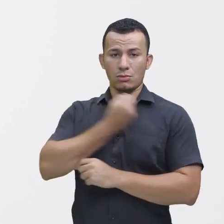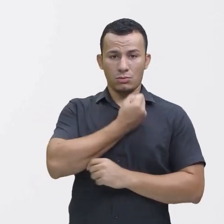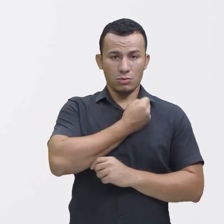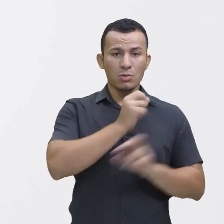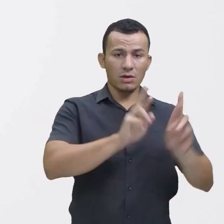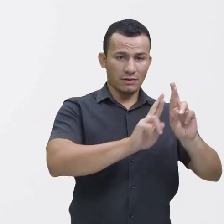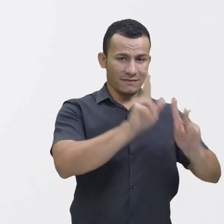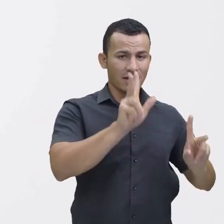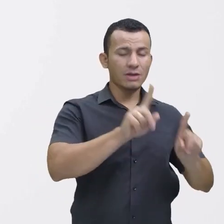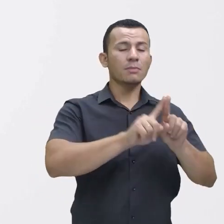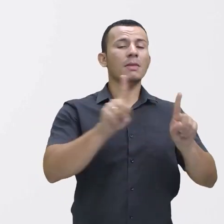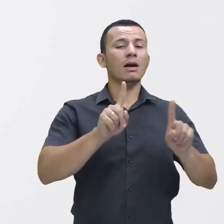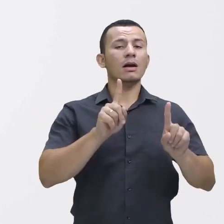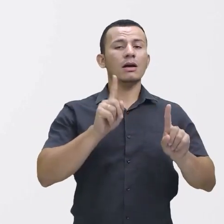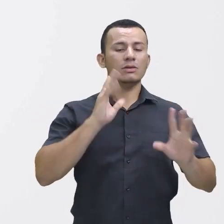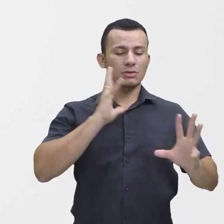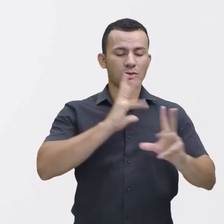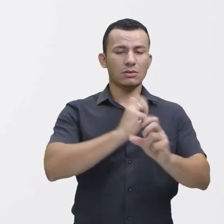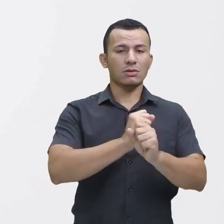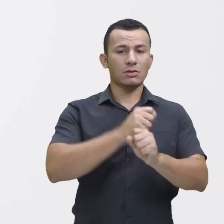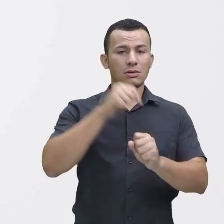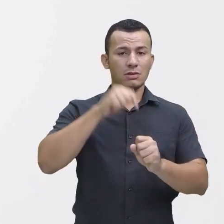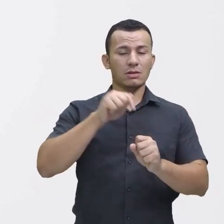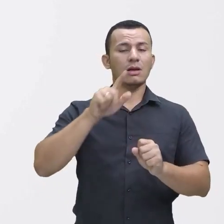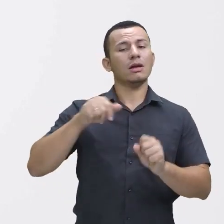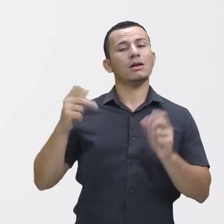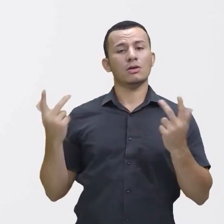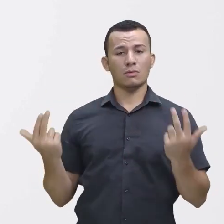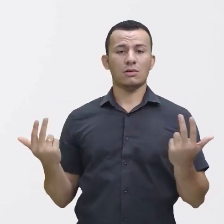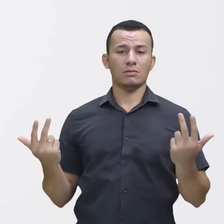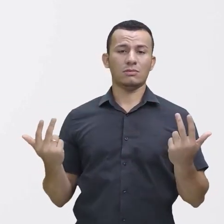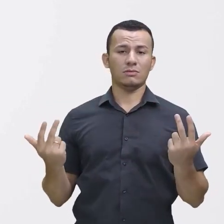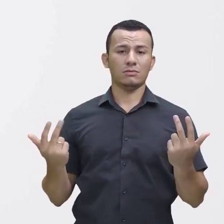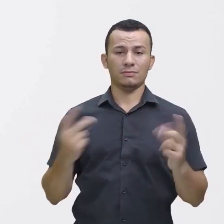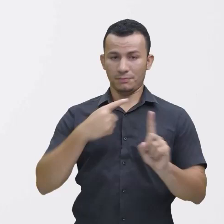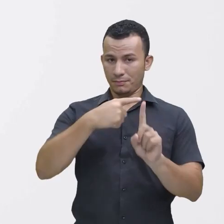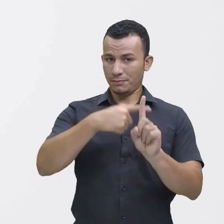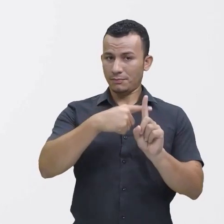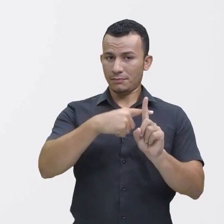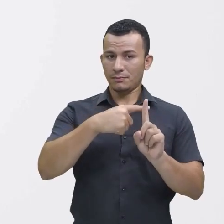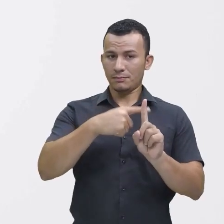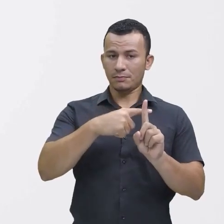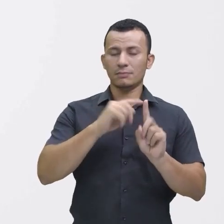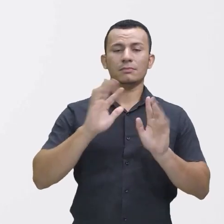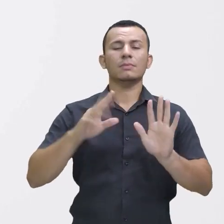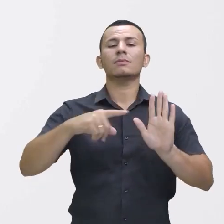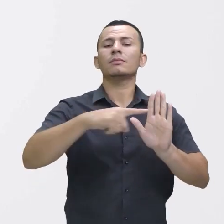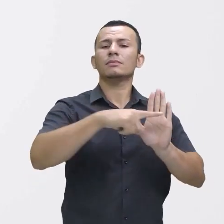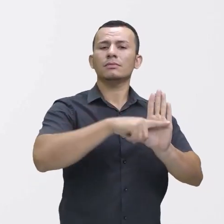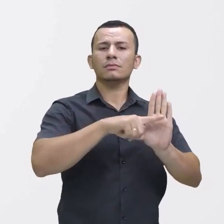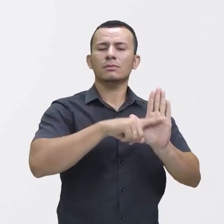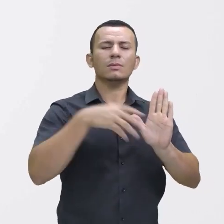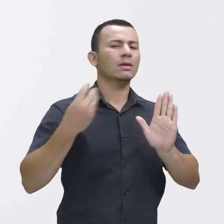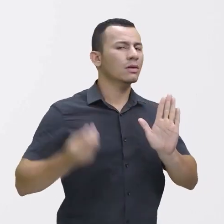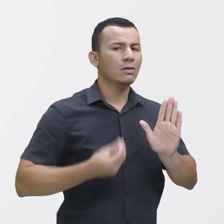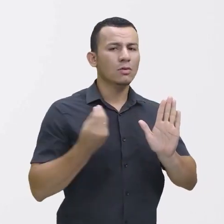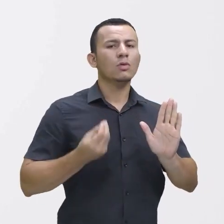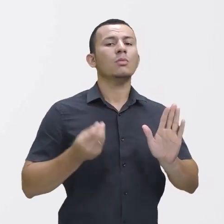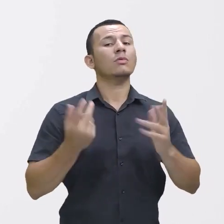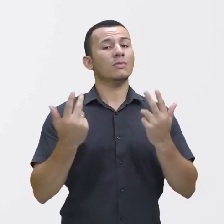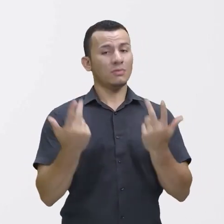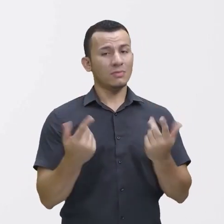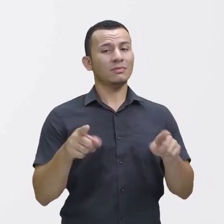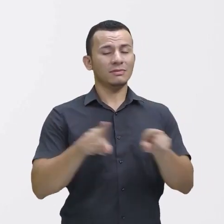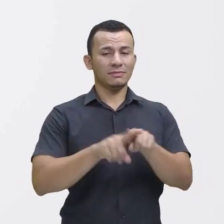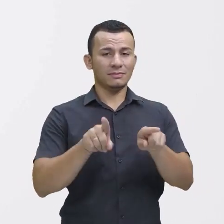8. Sentença com essa relação de igualdade. Isso na adição. Na subtração, a mesma coisa.